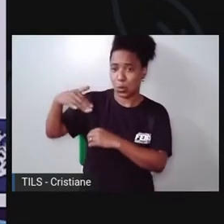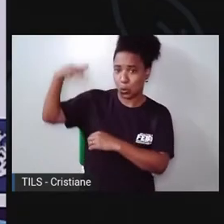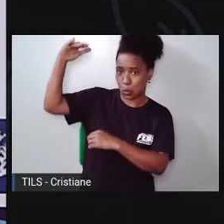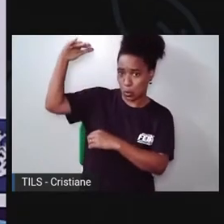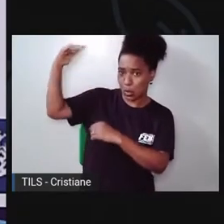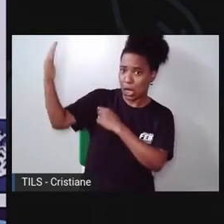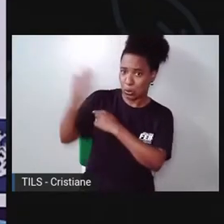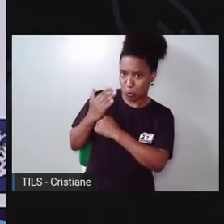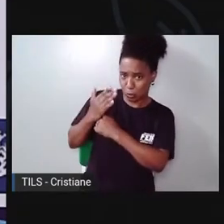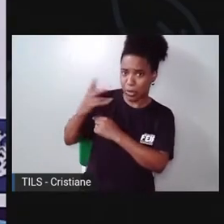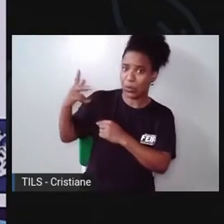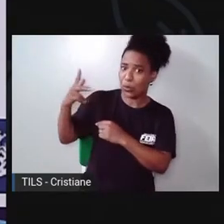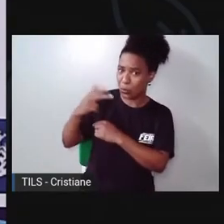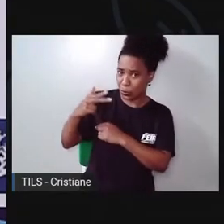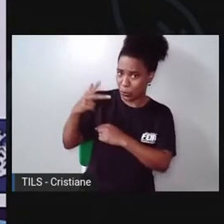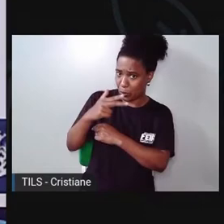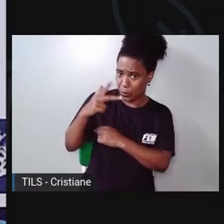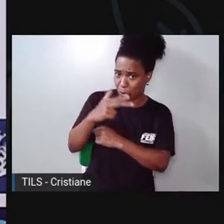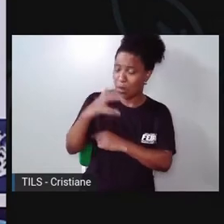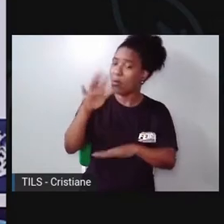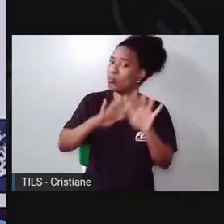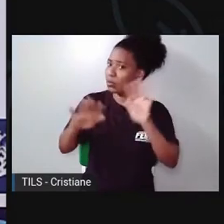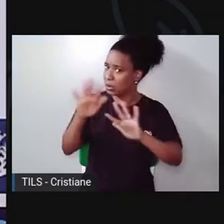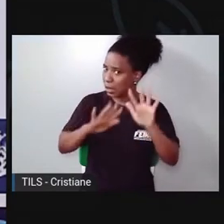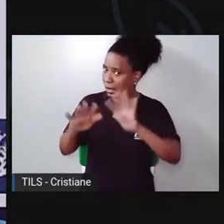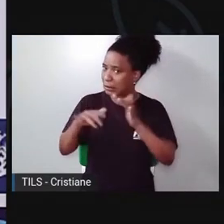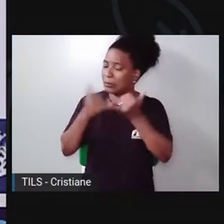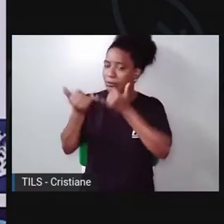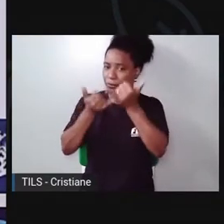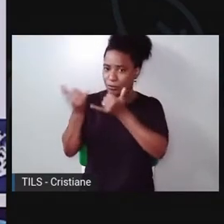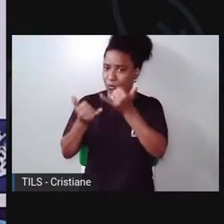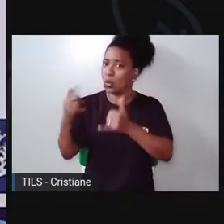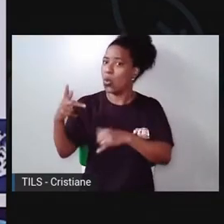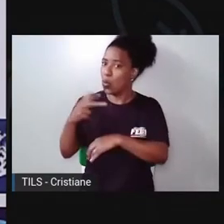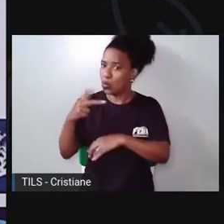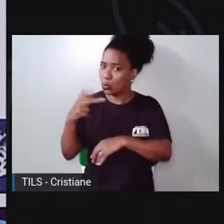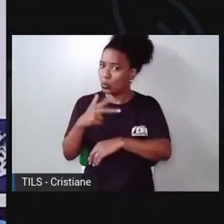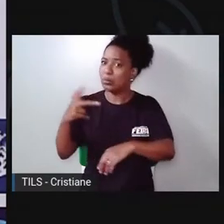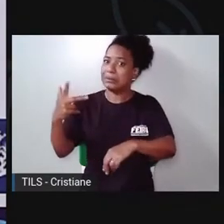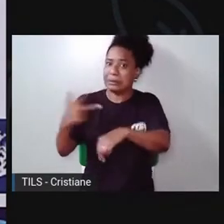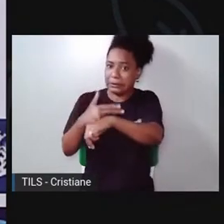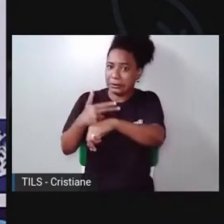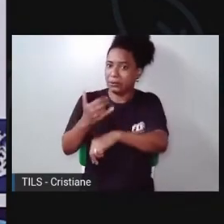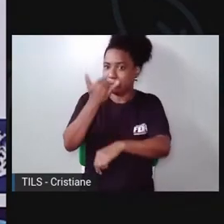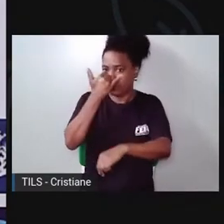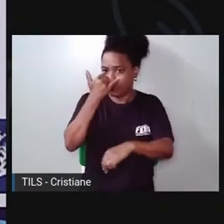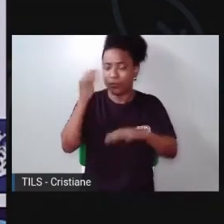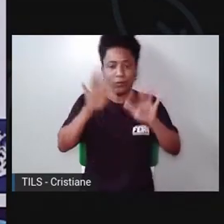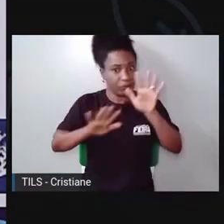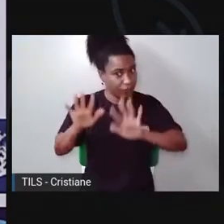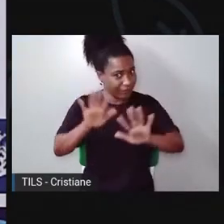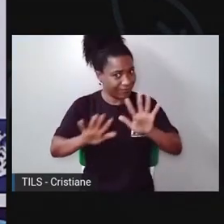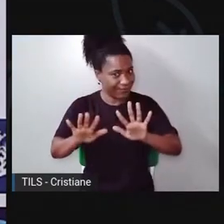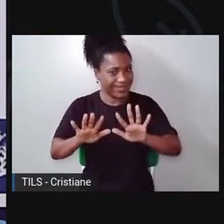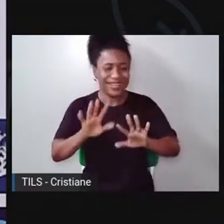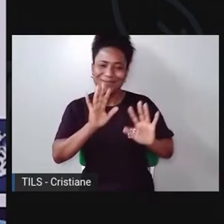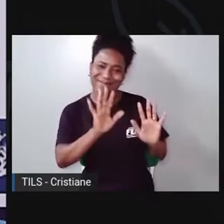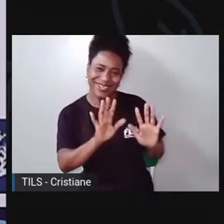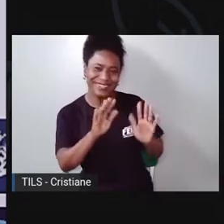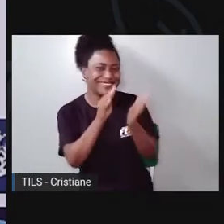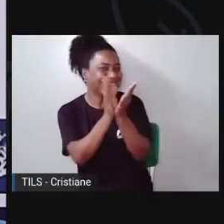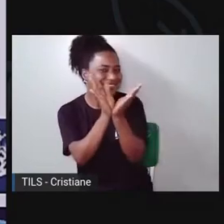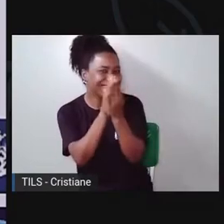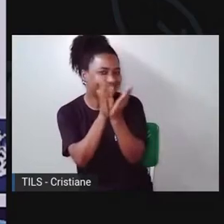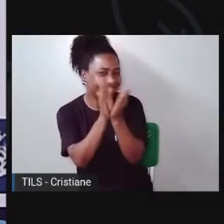tesoura porque ela corta e ela pode machucar mas aqui o nosso jacaré ele só faltou mesmo foi a teia da aranha